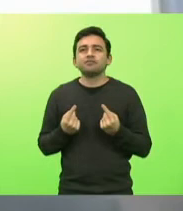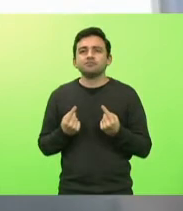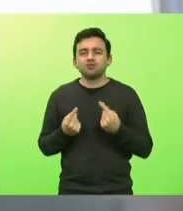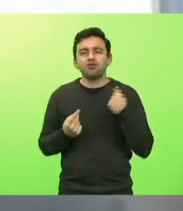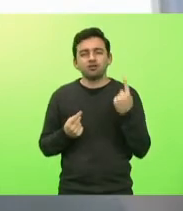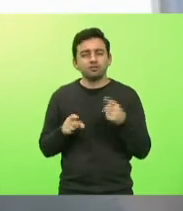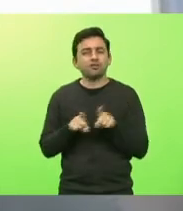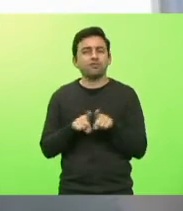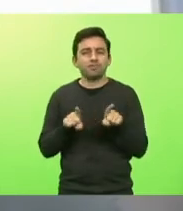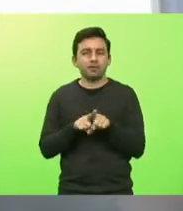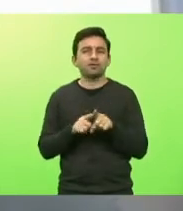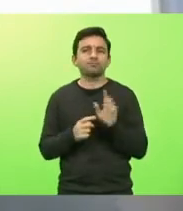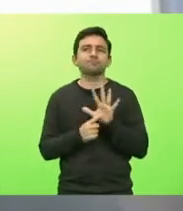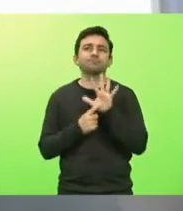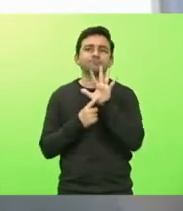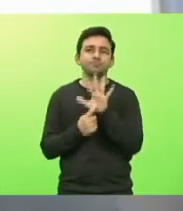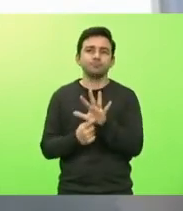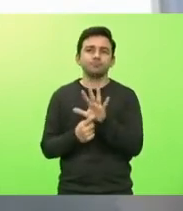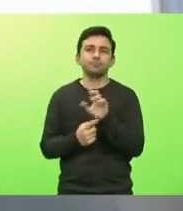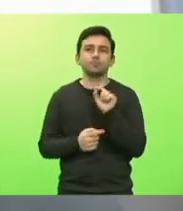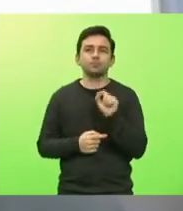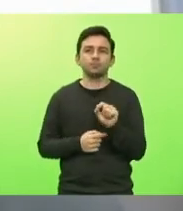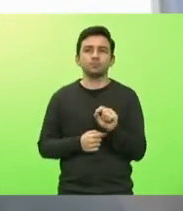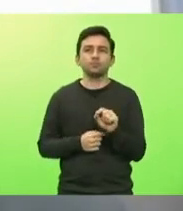apontamos, né,